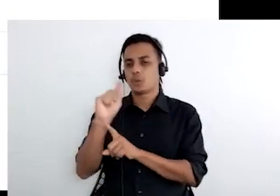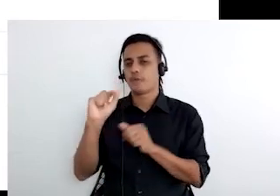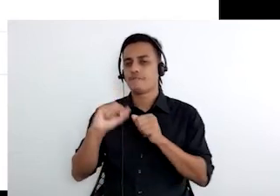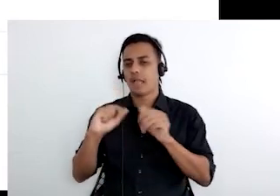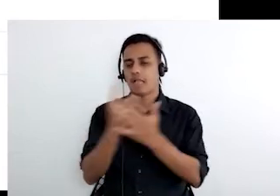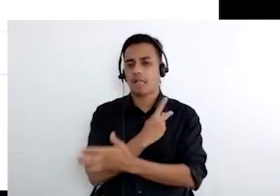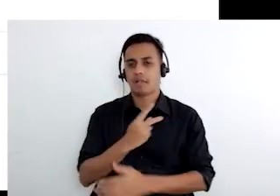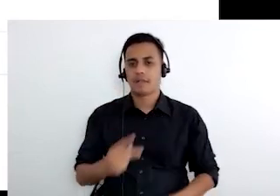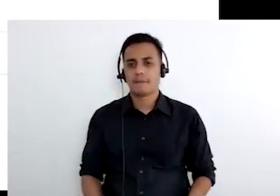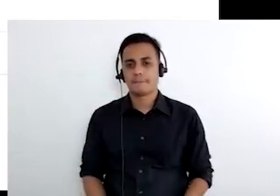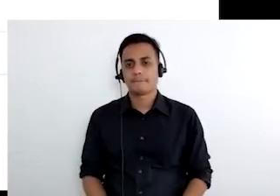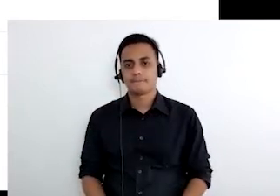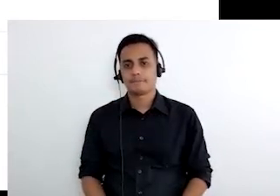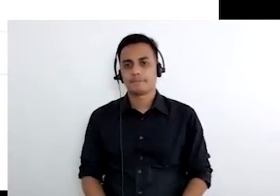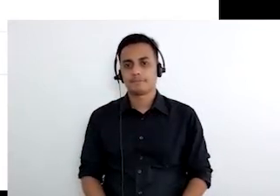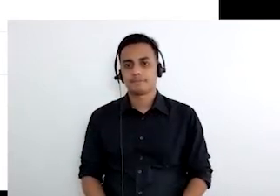67, 71,